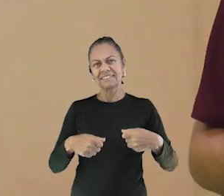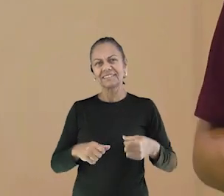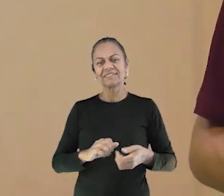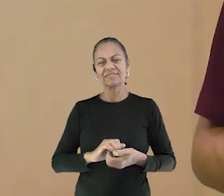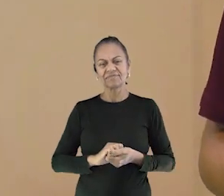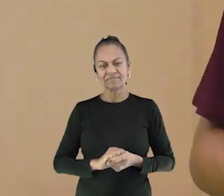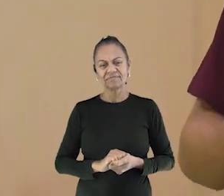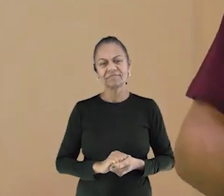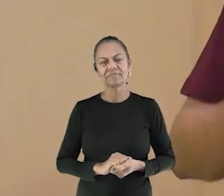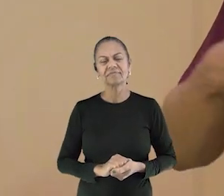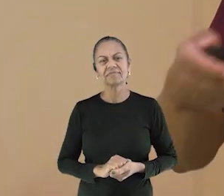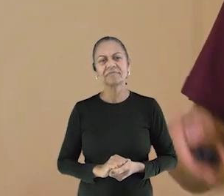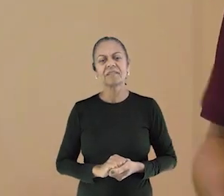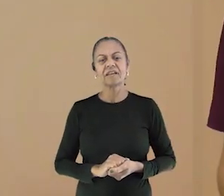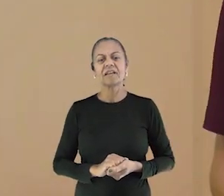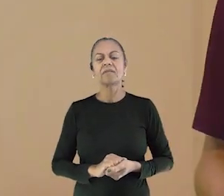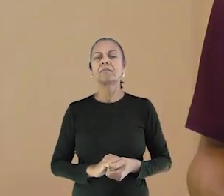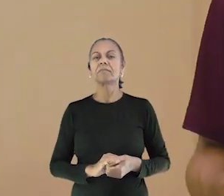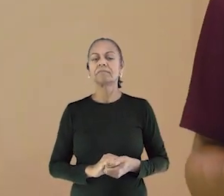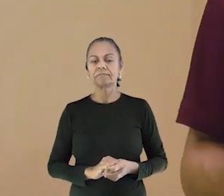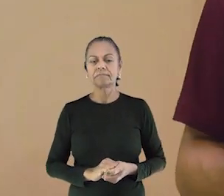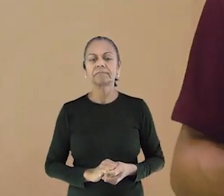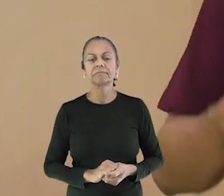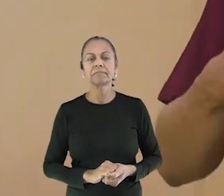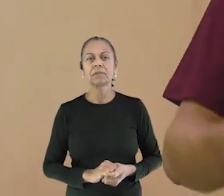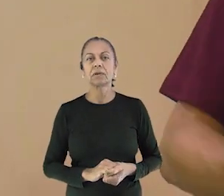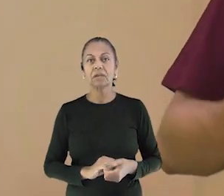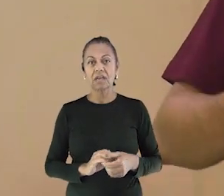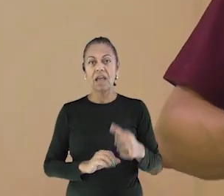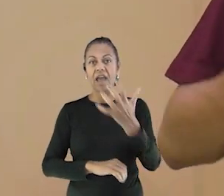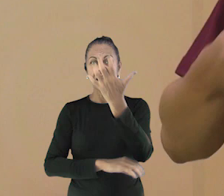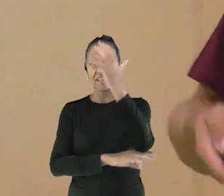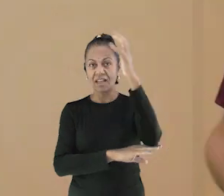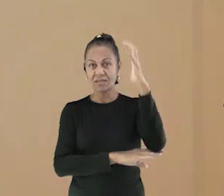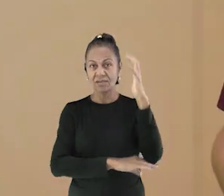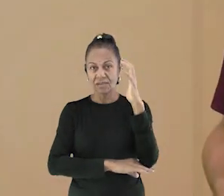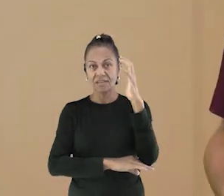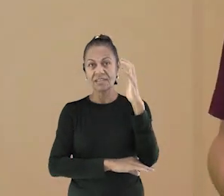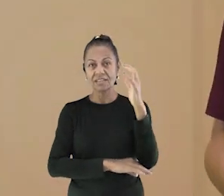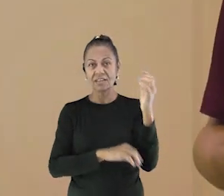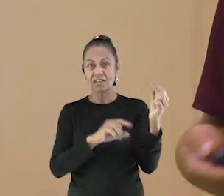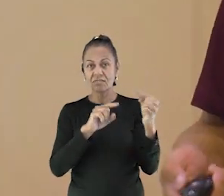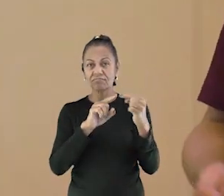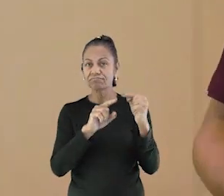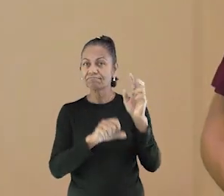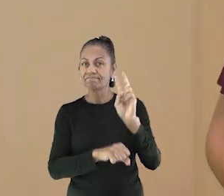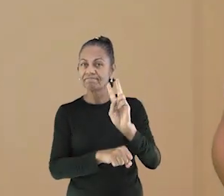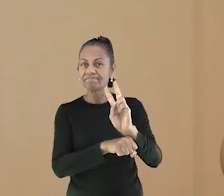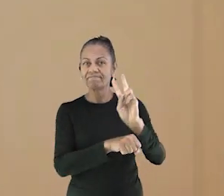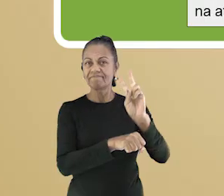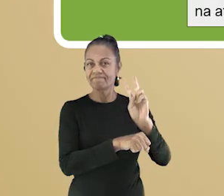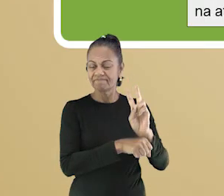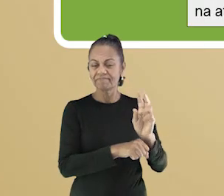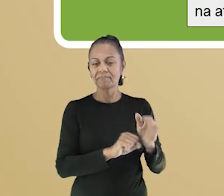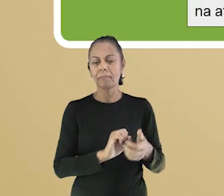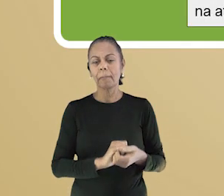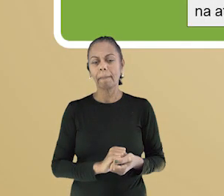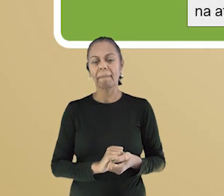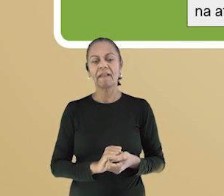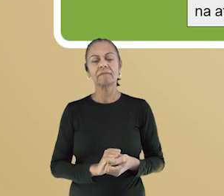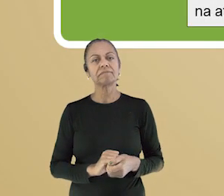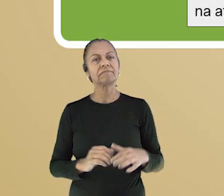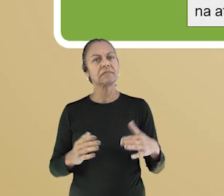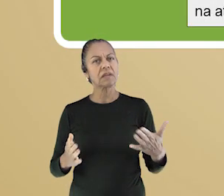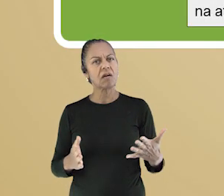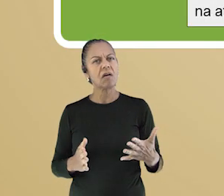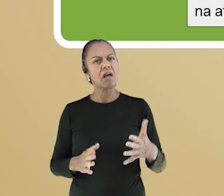grandes agricultores, os grandes produtores. Basta querer agir junto com a natureza e não contra ela. E fica aqui uma